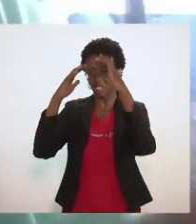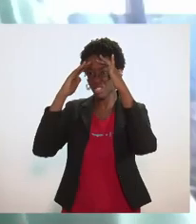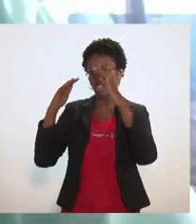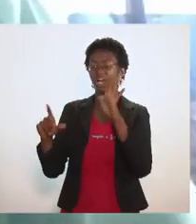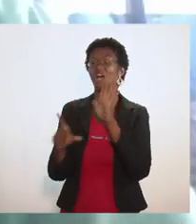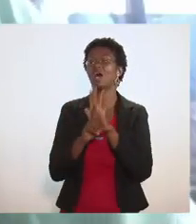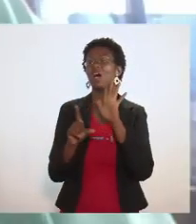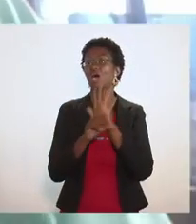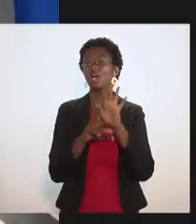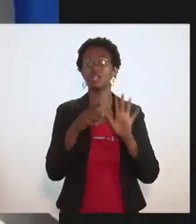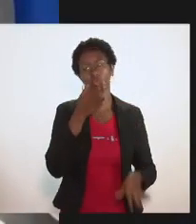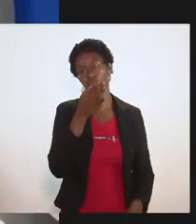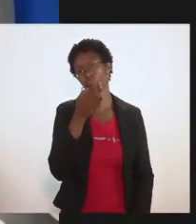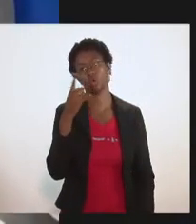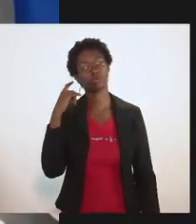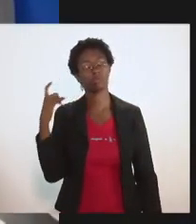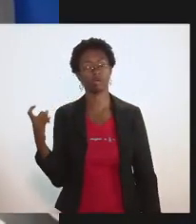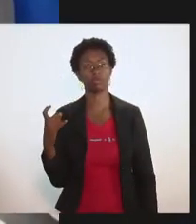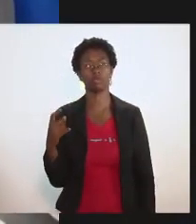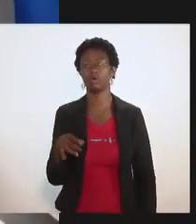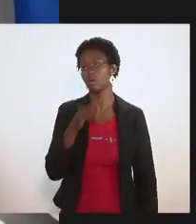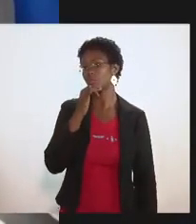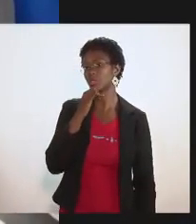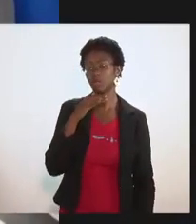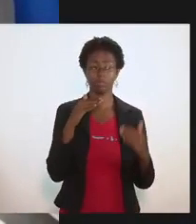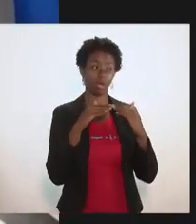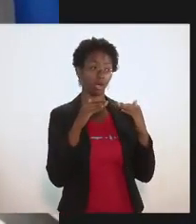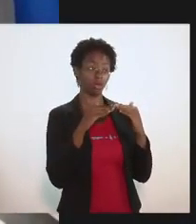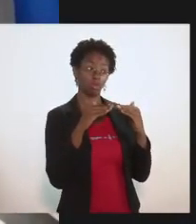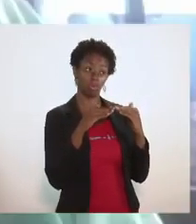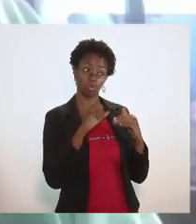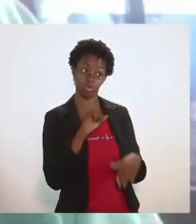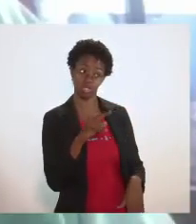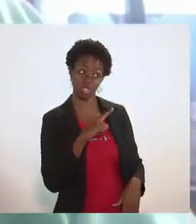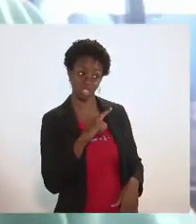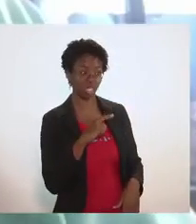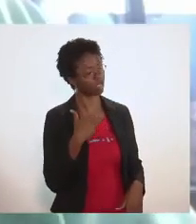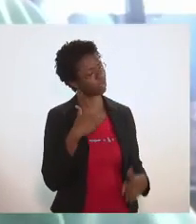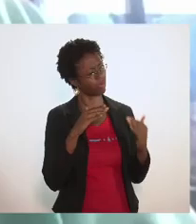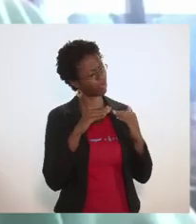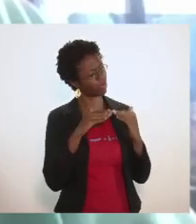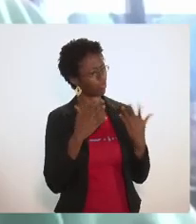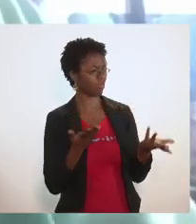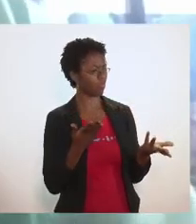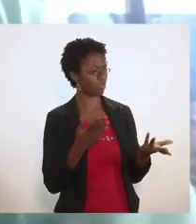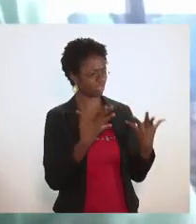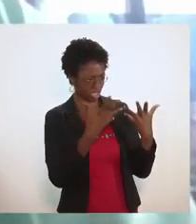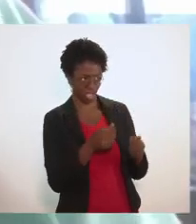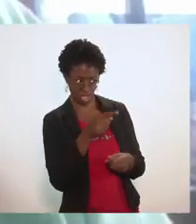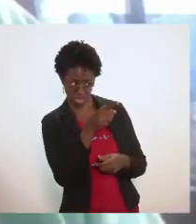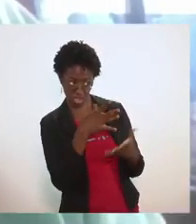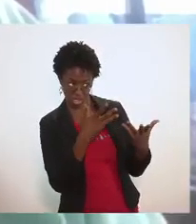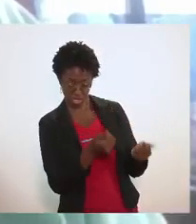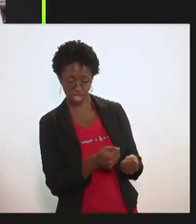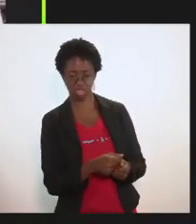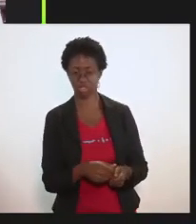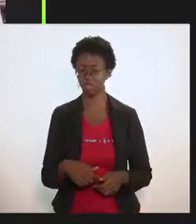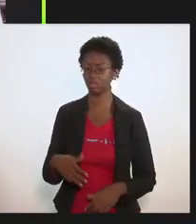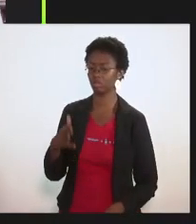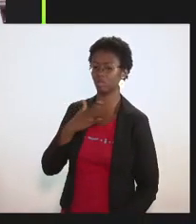o seguinte, que elas estão isentas de fazer isso, mas não isentas de cumprir o que